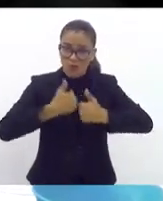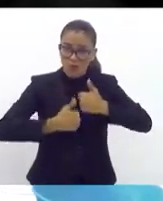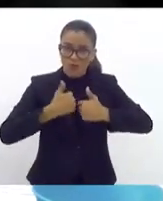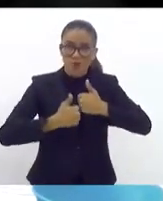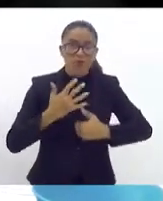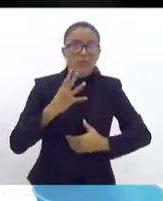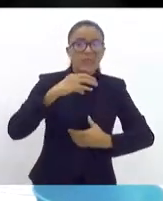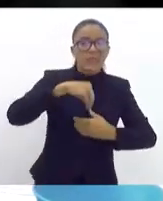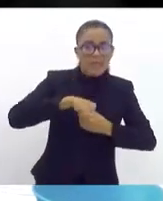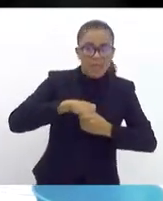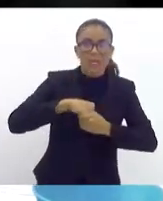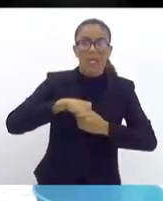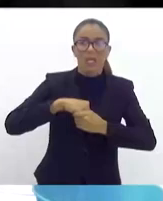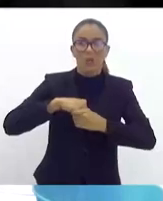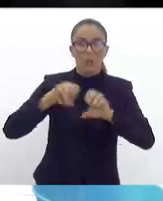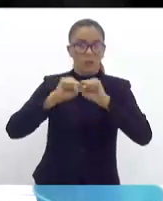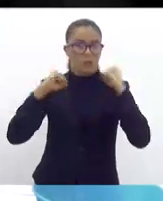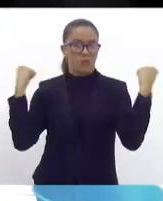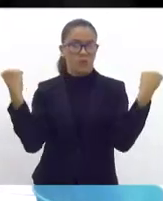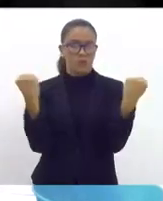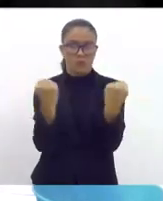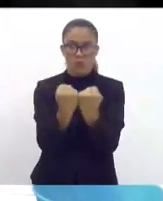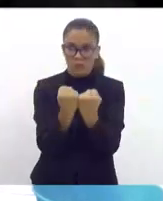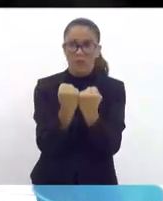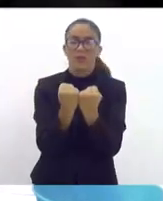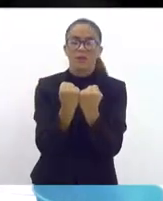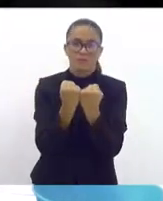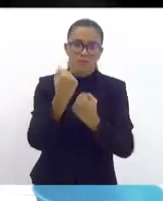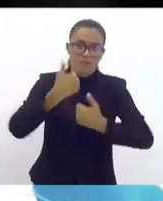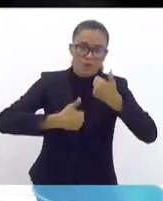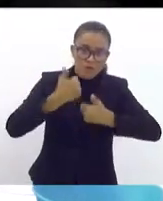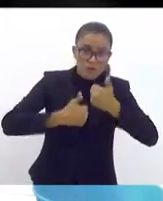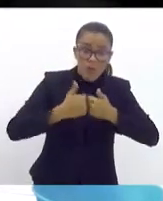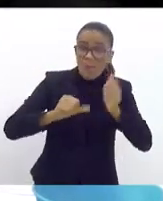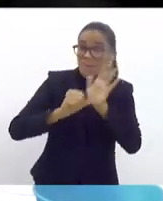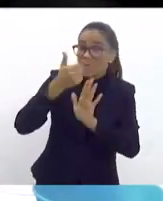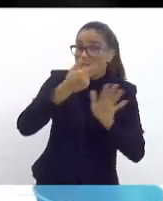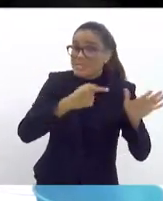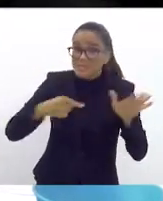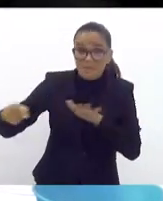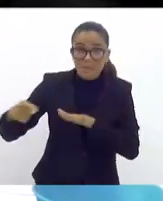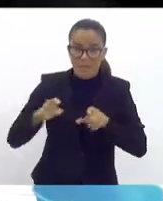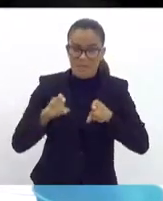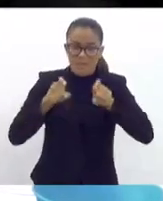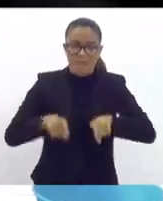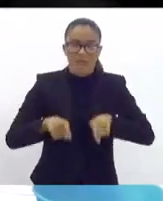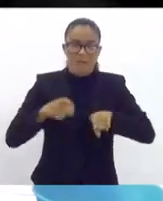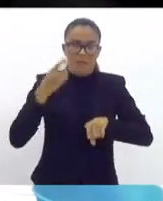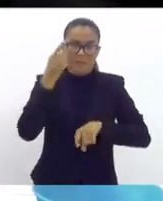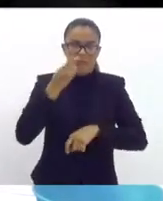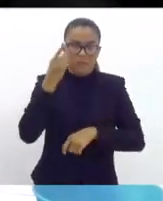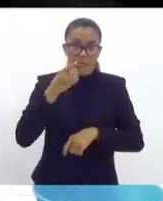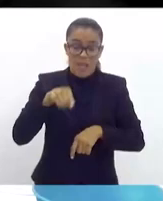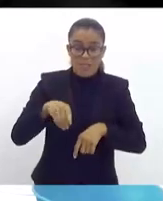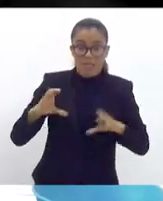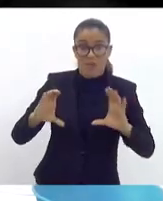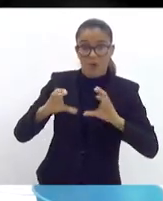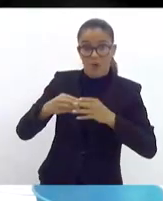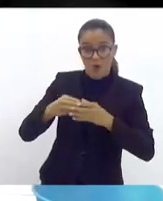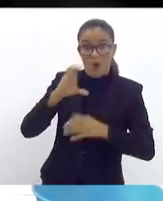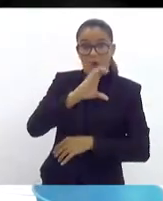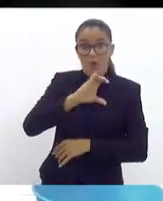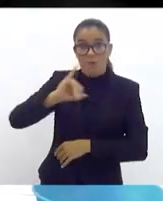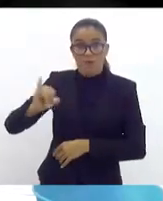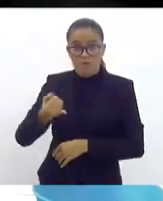dentro das arenas de futebol fiz isso na primeira semana de Mandato essa comissão aqui